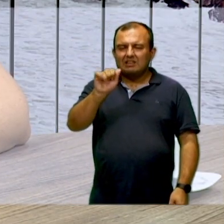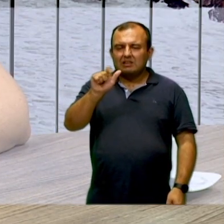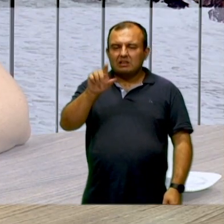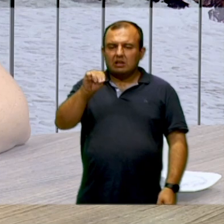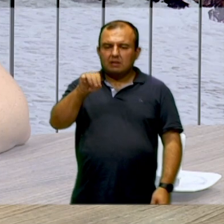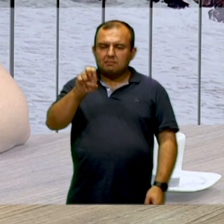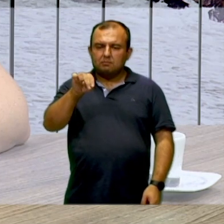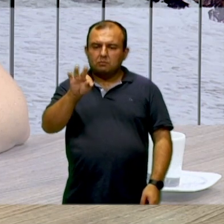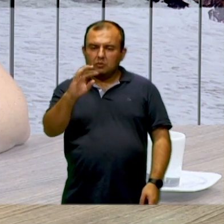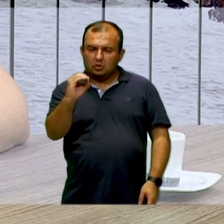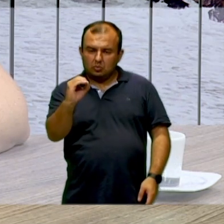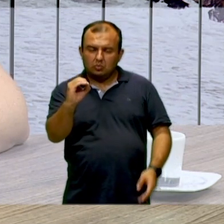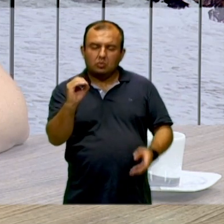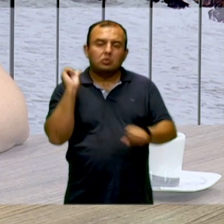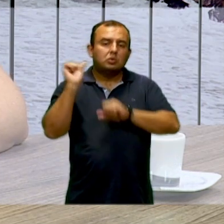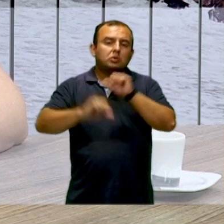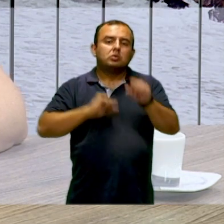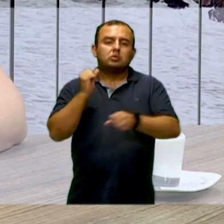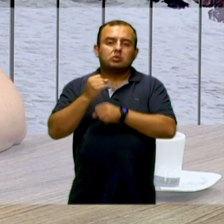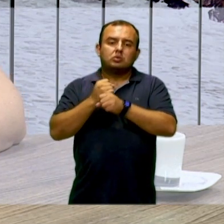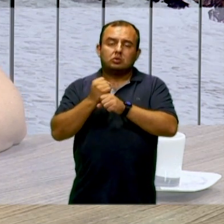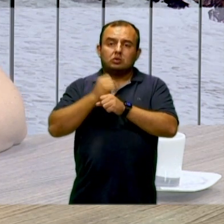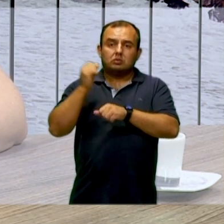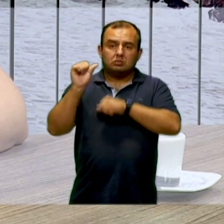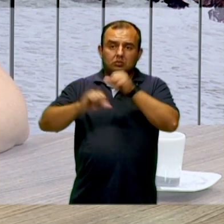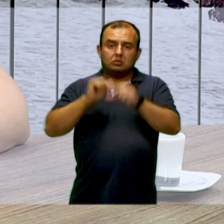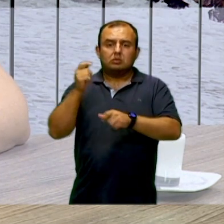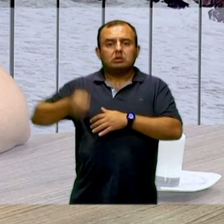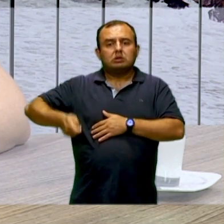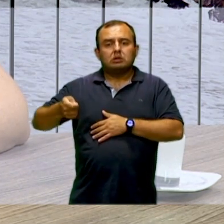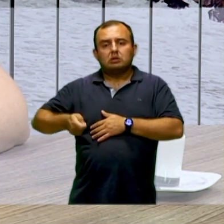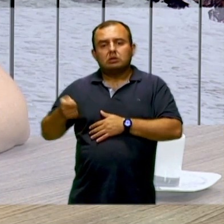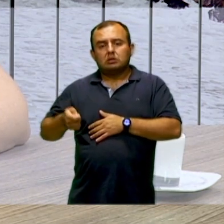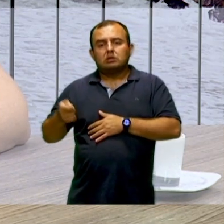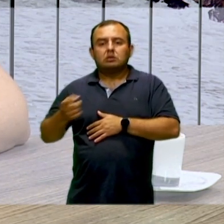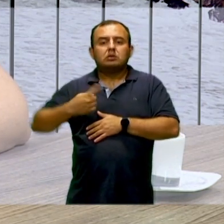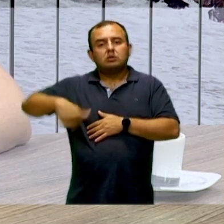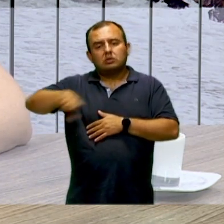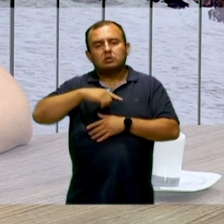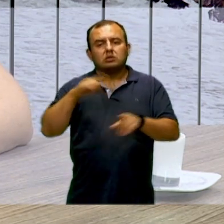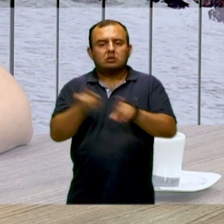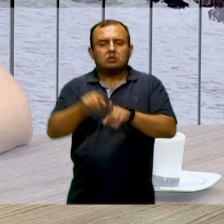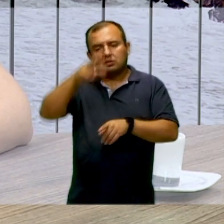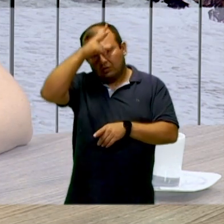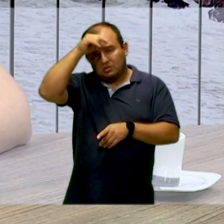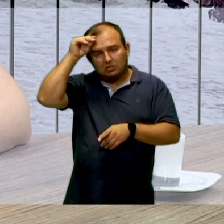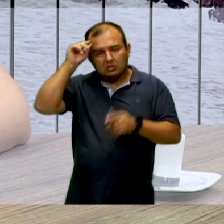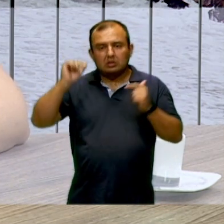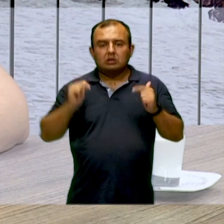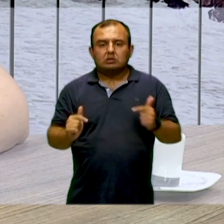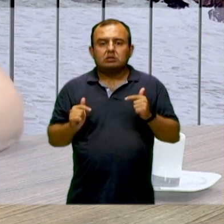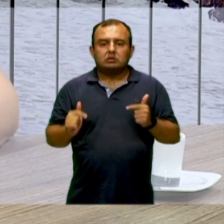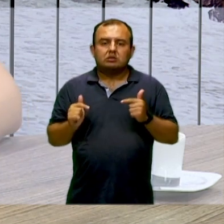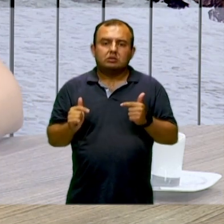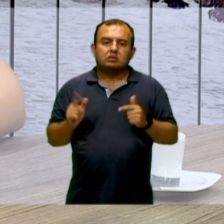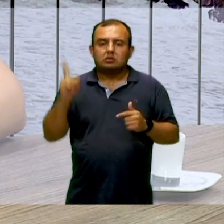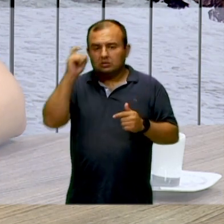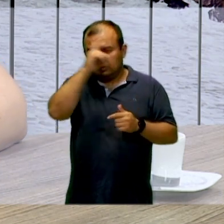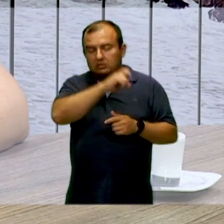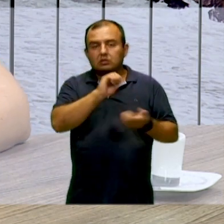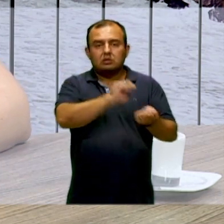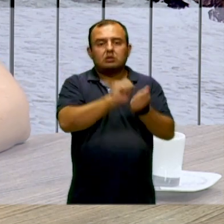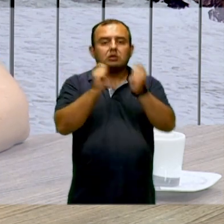credenciar esses profissionais mudou do ano passado para cá, tem exigido muito da gente. O prefeito tem sido chato nessas coisas, está difícil a gente